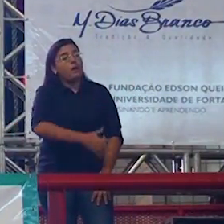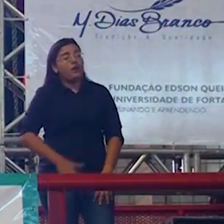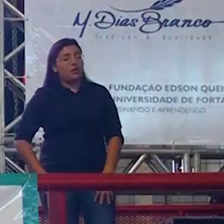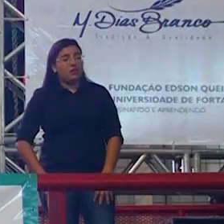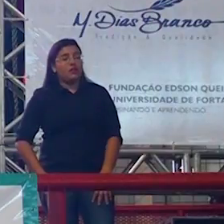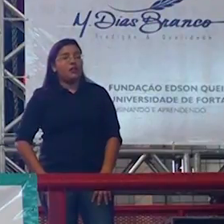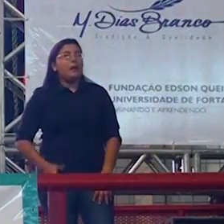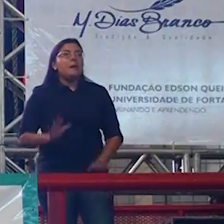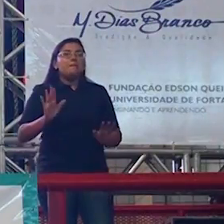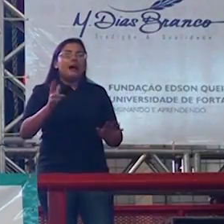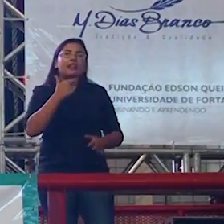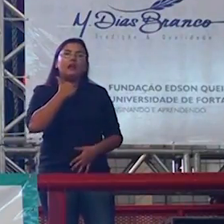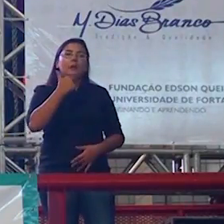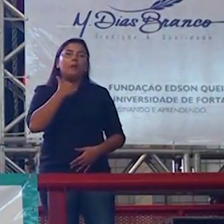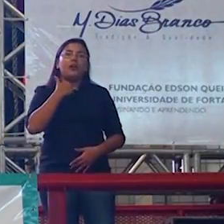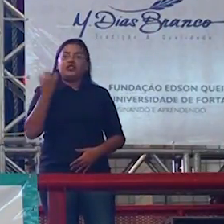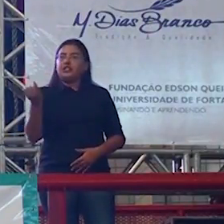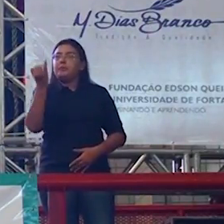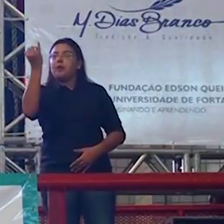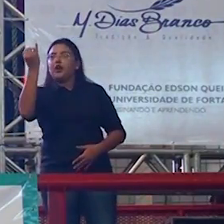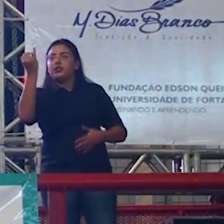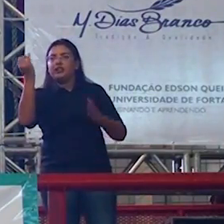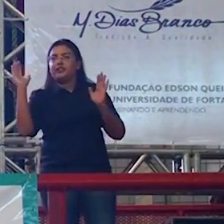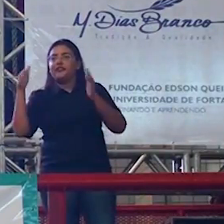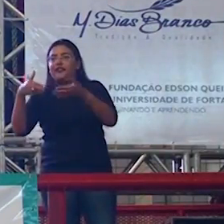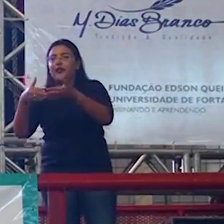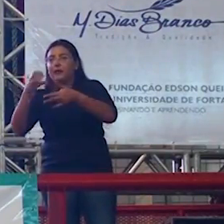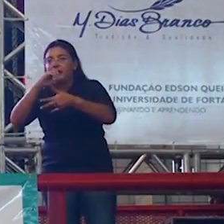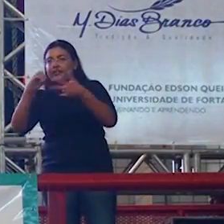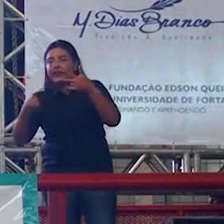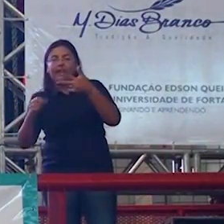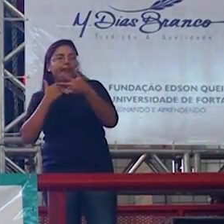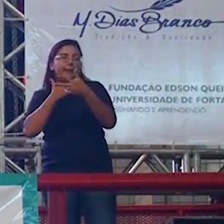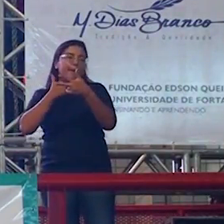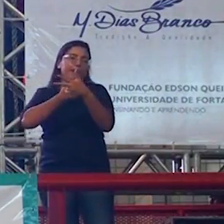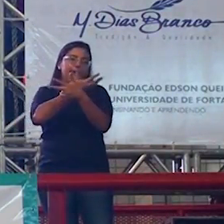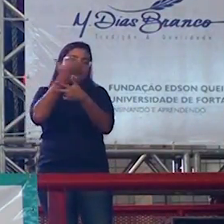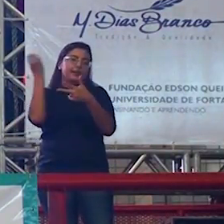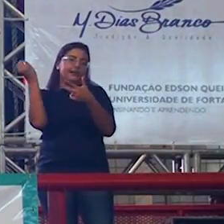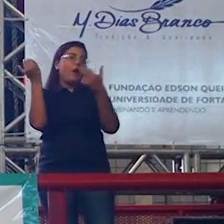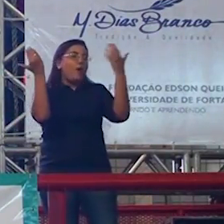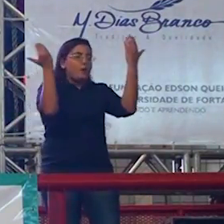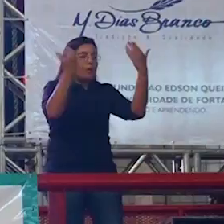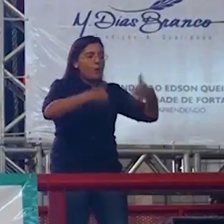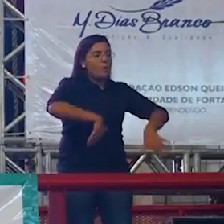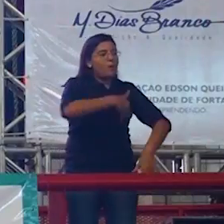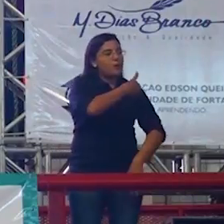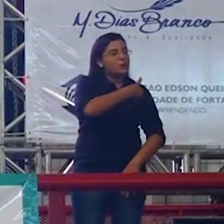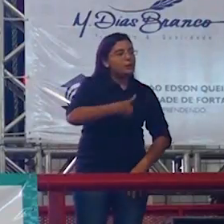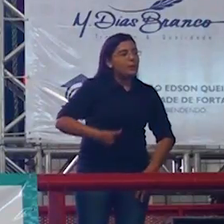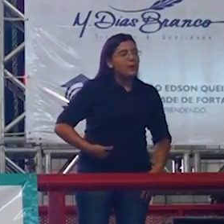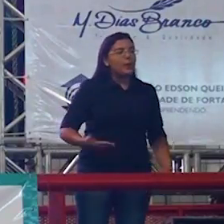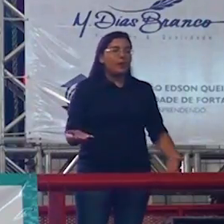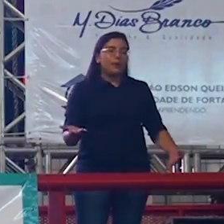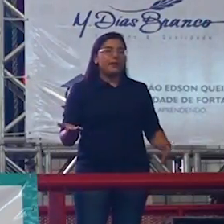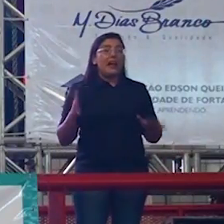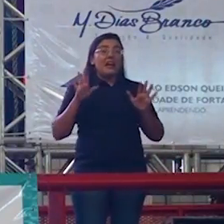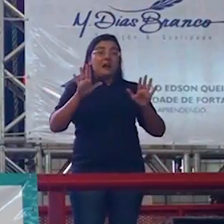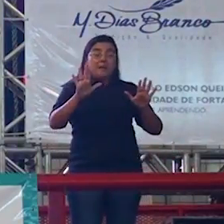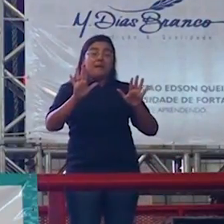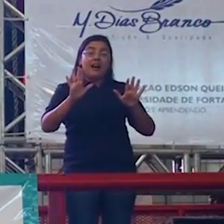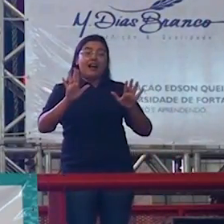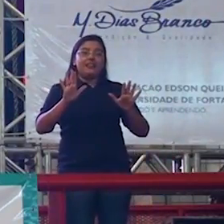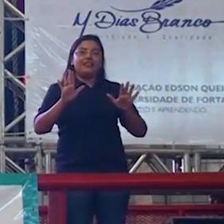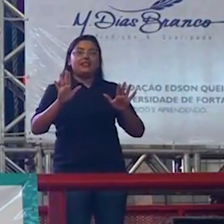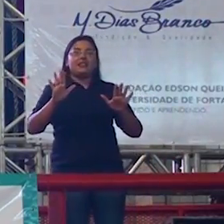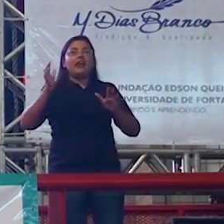que a gente não pode esquecer daquilo que vai cair no Enem, daquilo que vai cair no concurso público. Mas esquecer das inutilidades